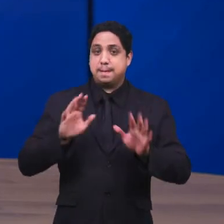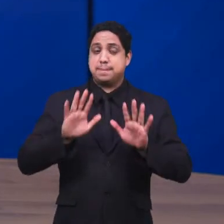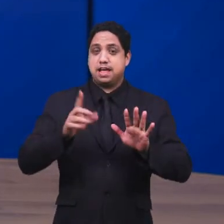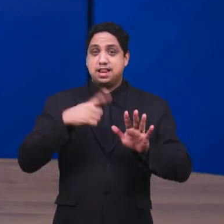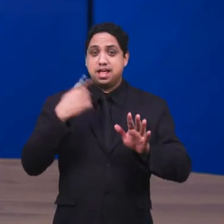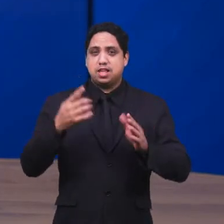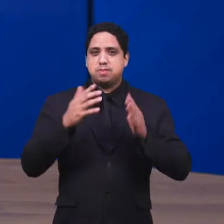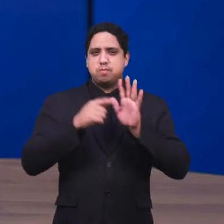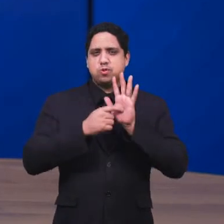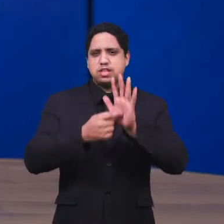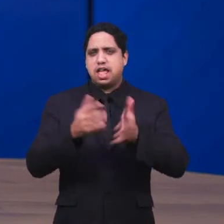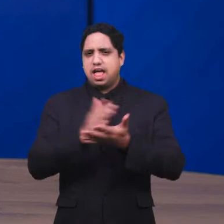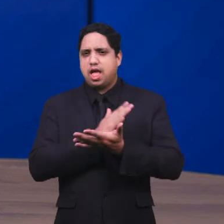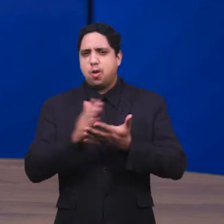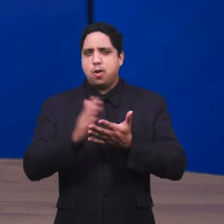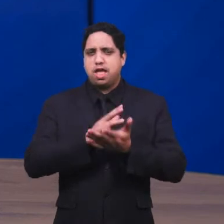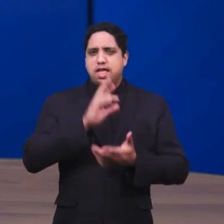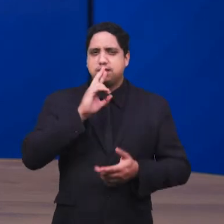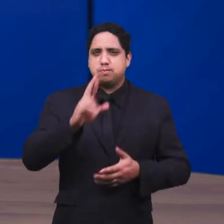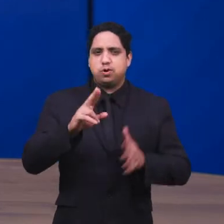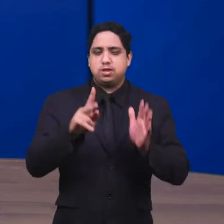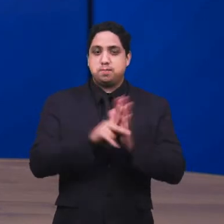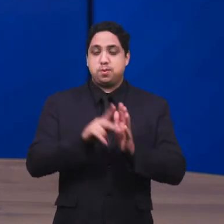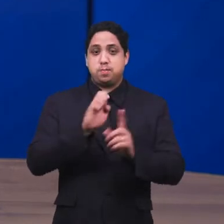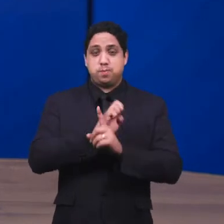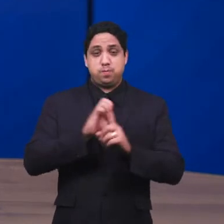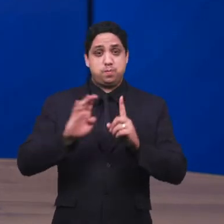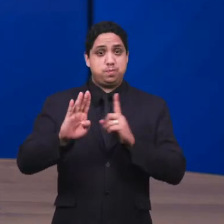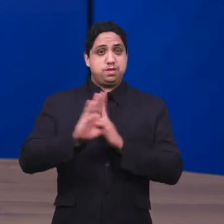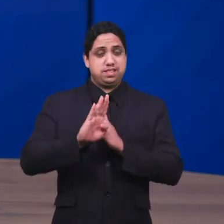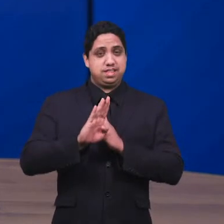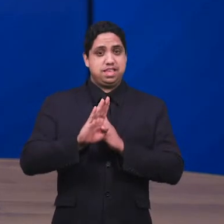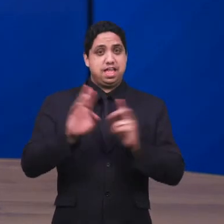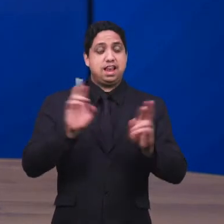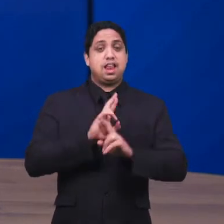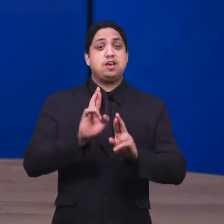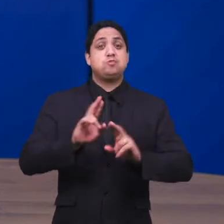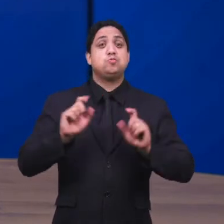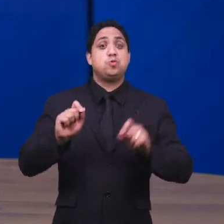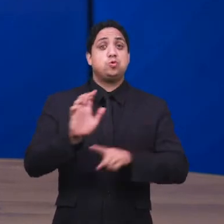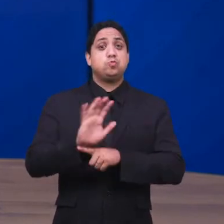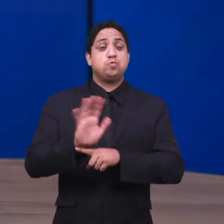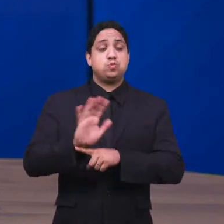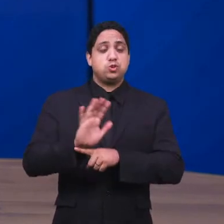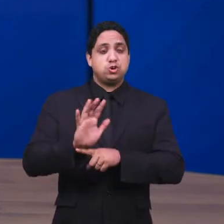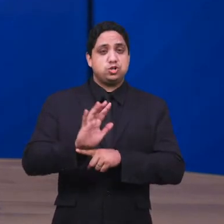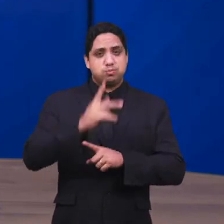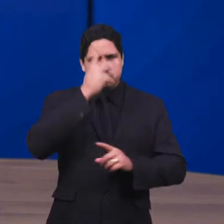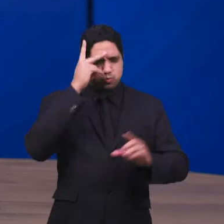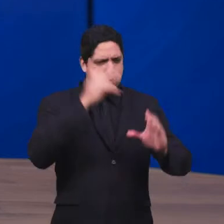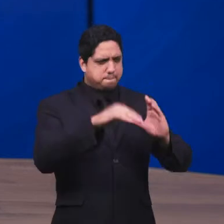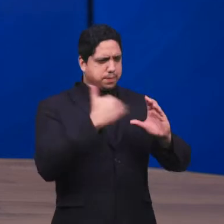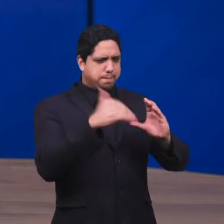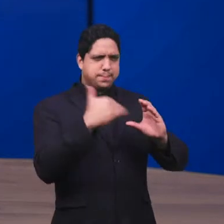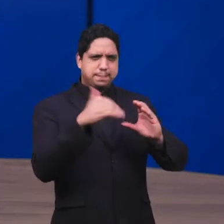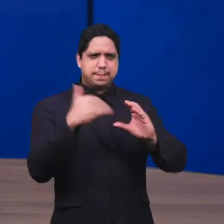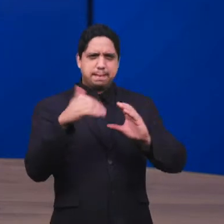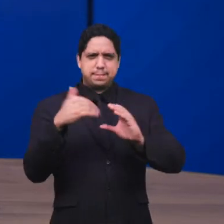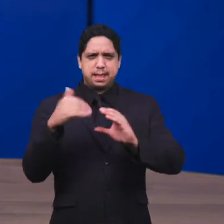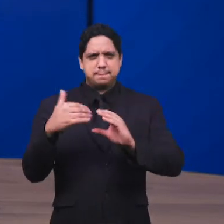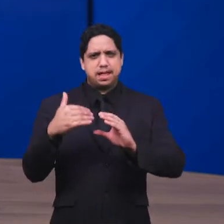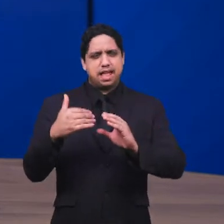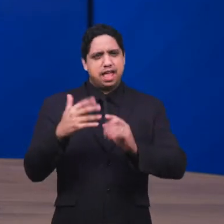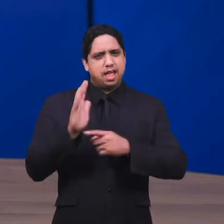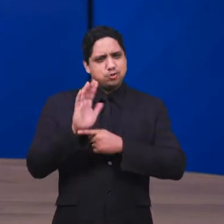nós apresentamos algumas respostas da Escola Bíblica relacionadas aos vídeos que os nossos irmãos enviam, dando ali